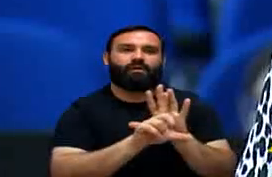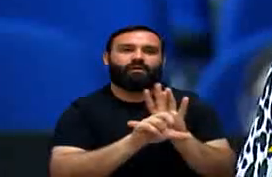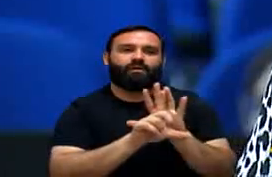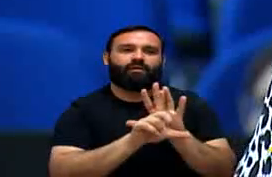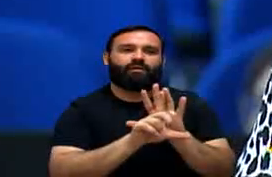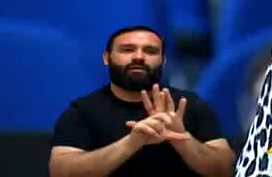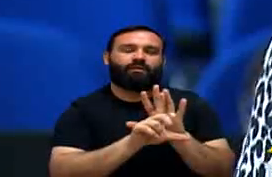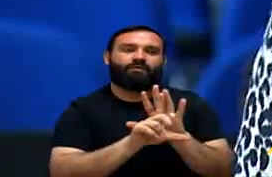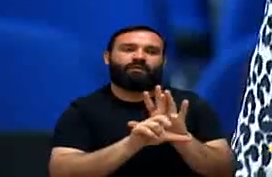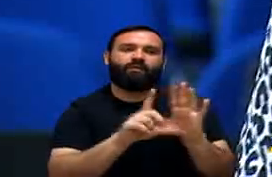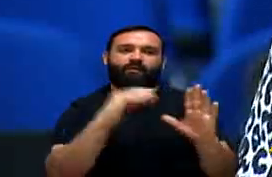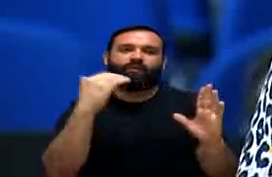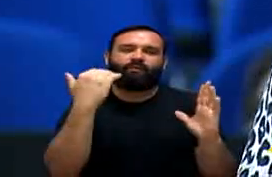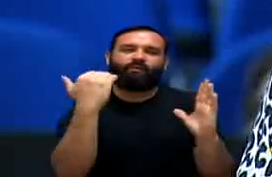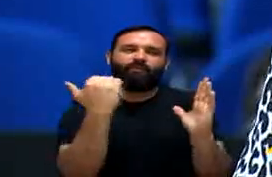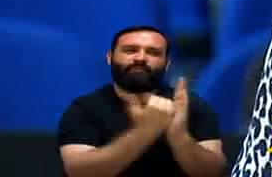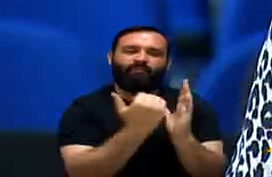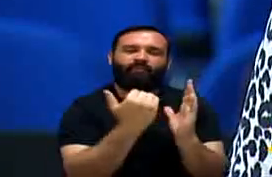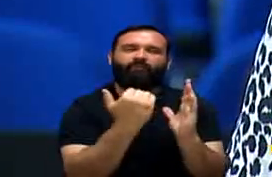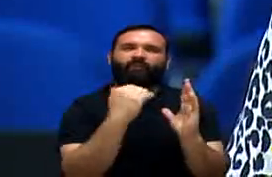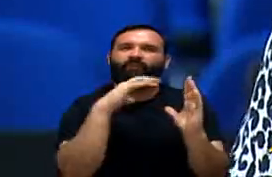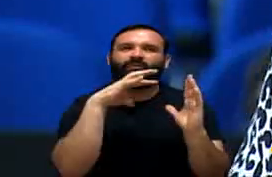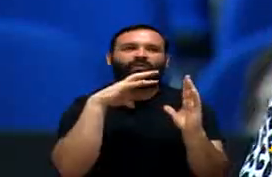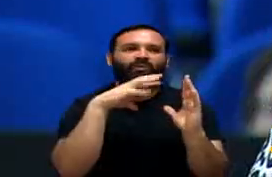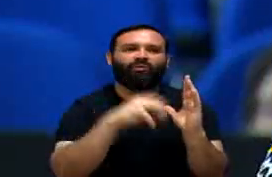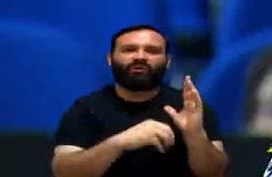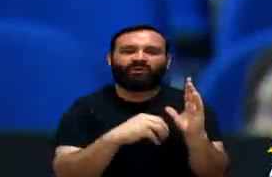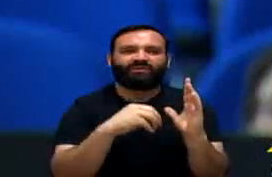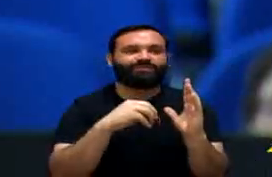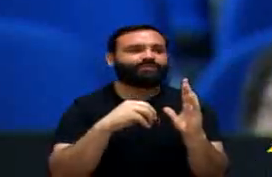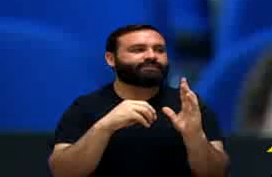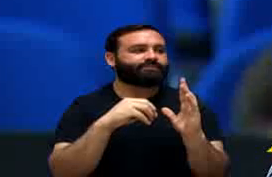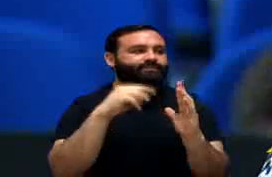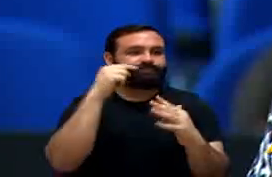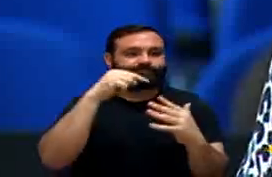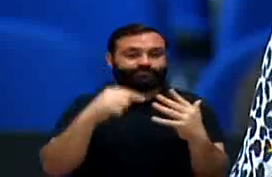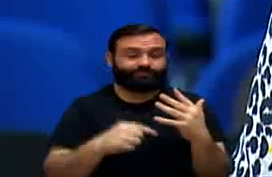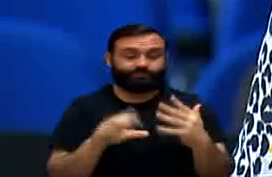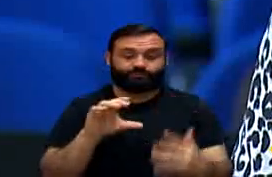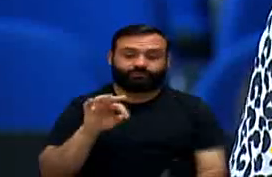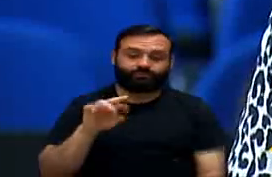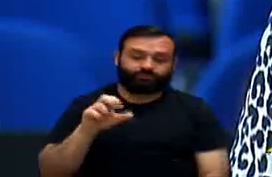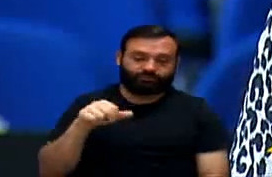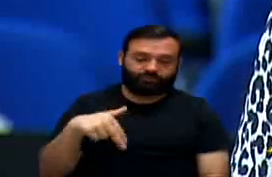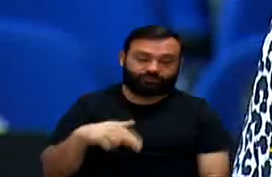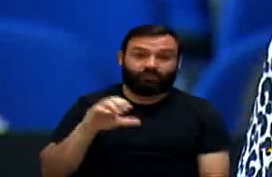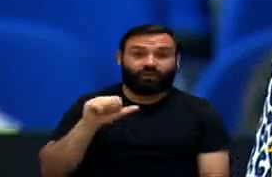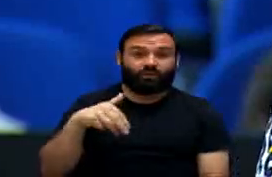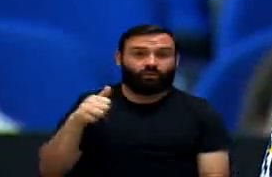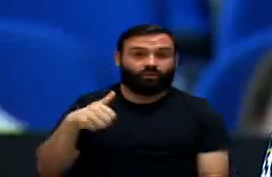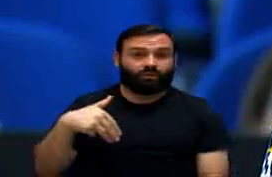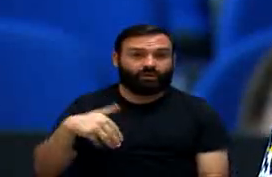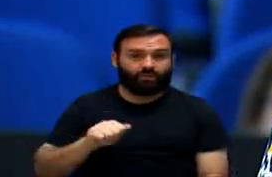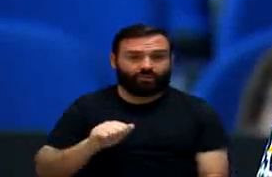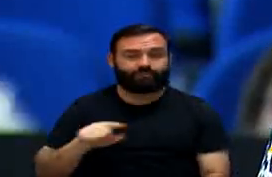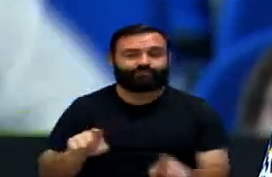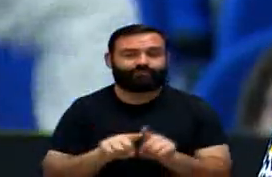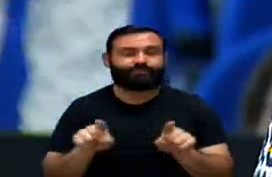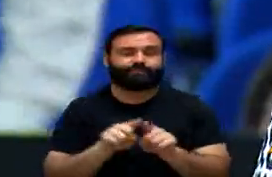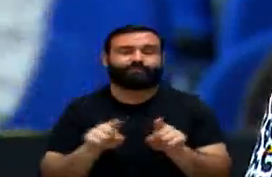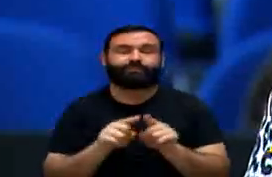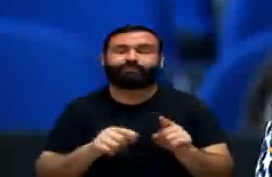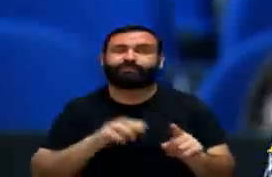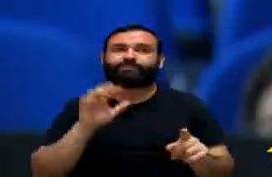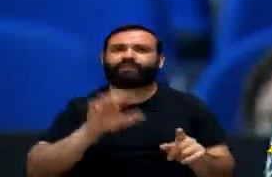eh respeitando todas as as os parâmetros doan e da CONAMA como o senhor colocou isso é